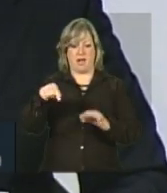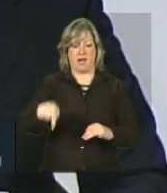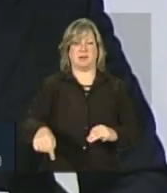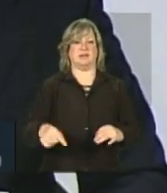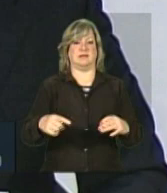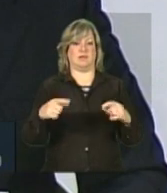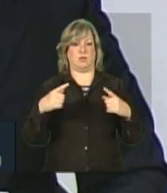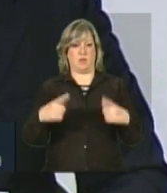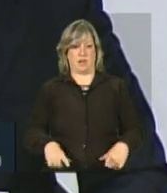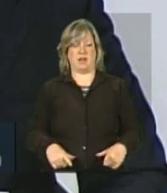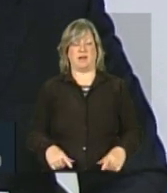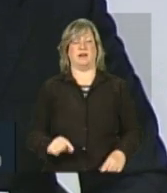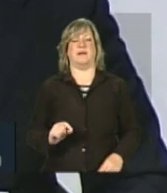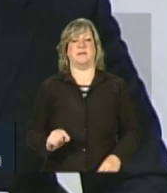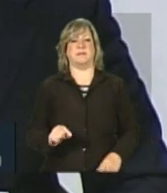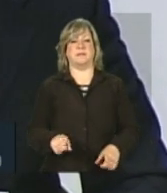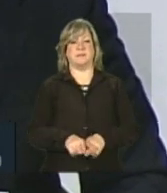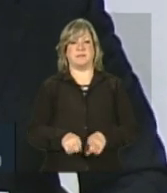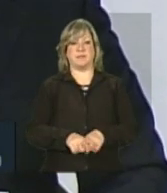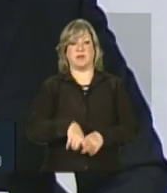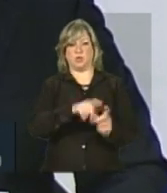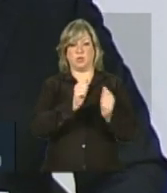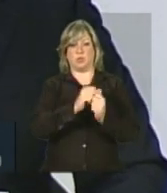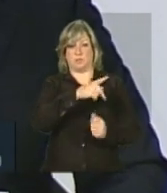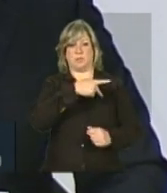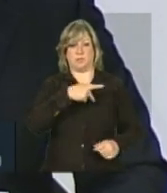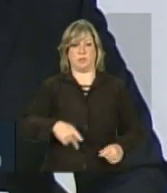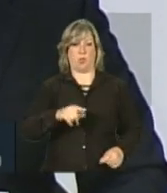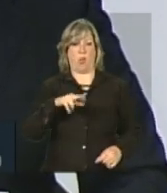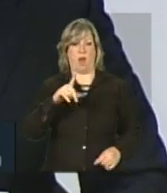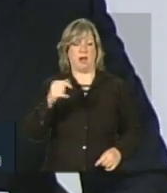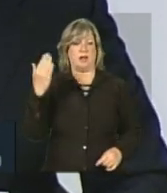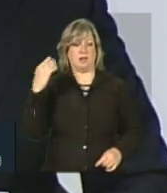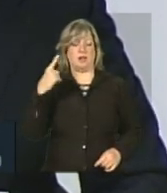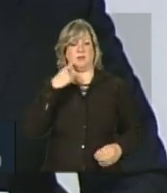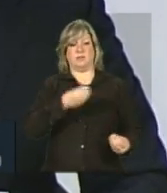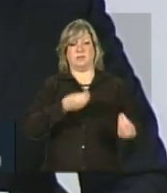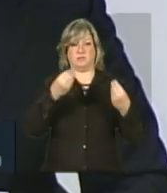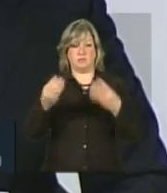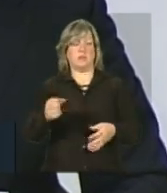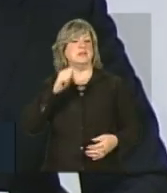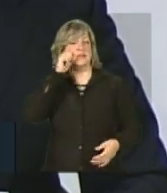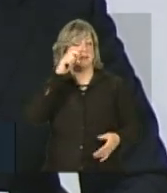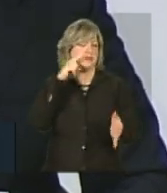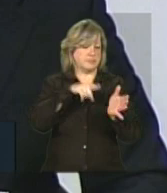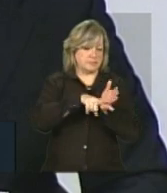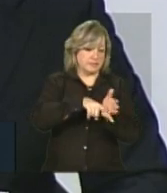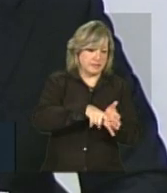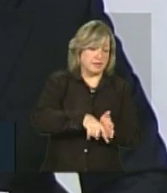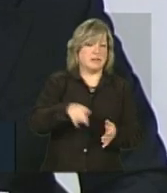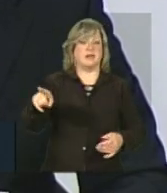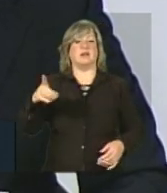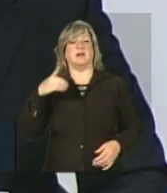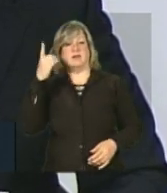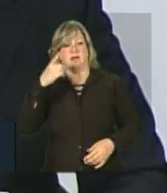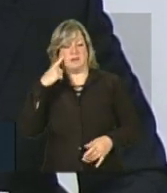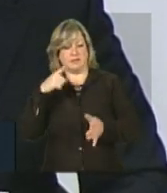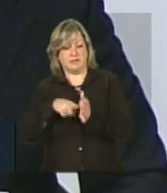menos de 6 meses votou na Câmara, o Senado examinou e a Câmara votou mais uma vez. E o efeito